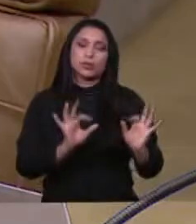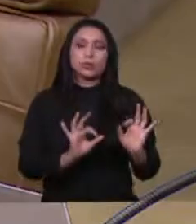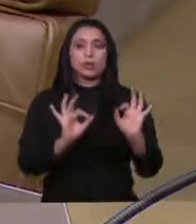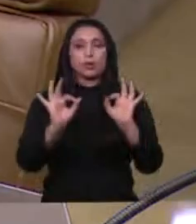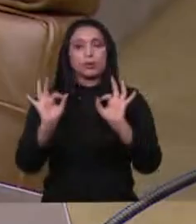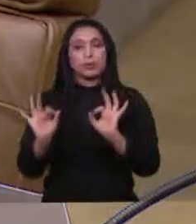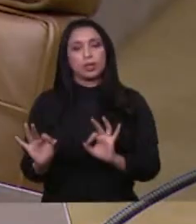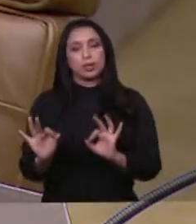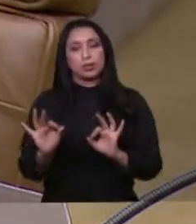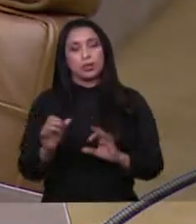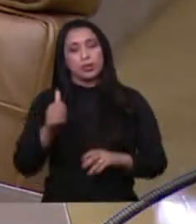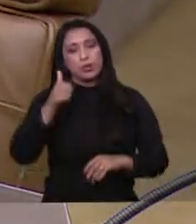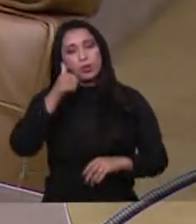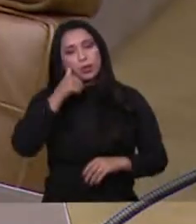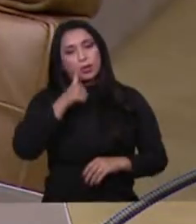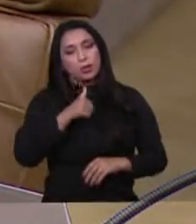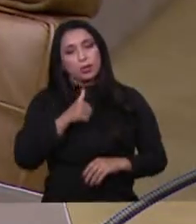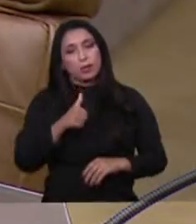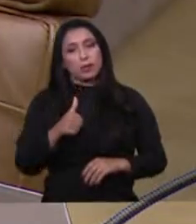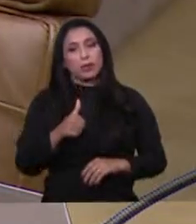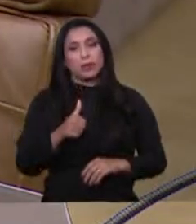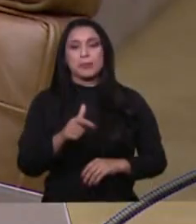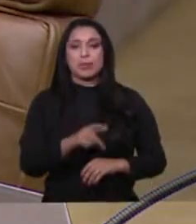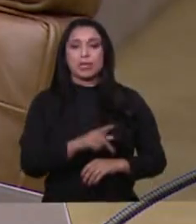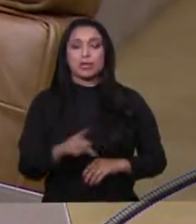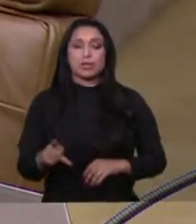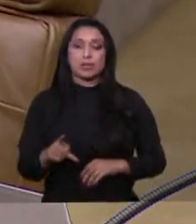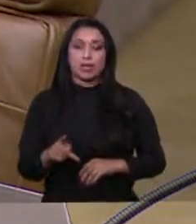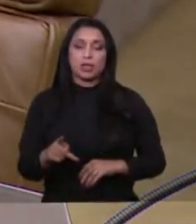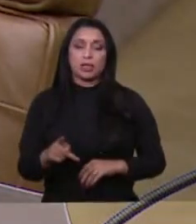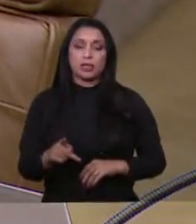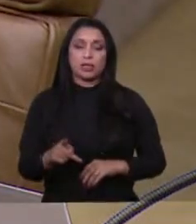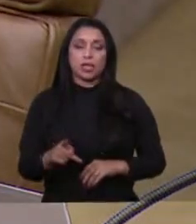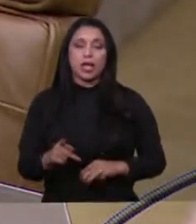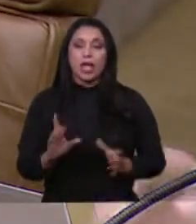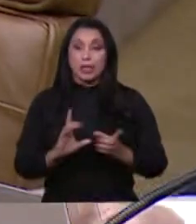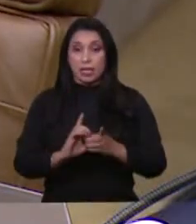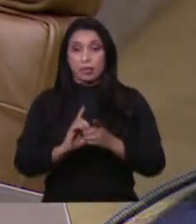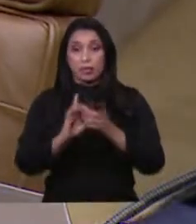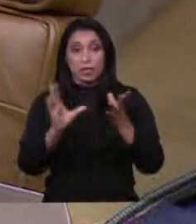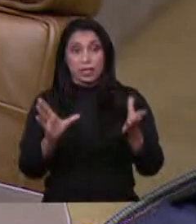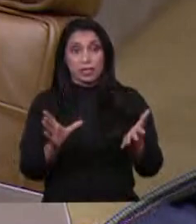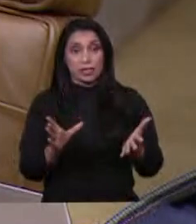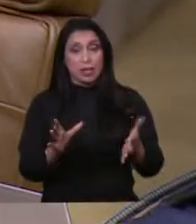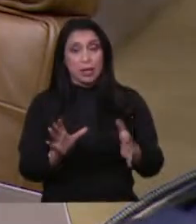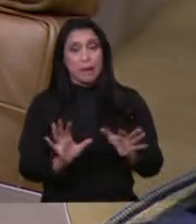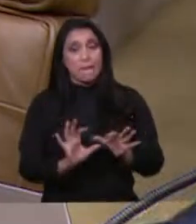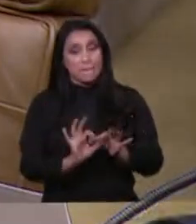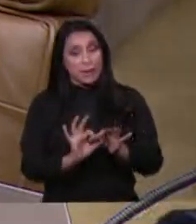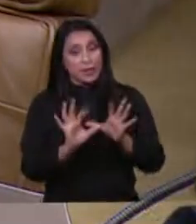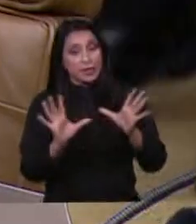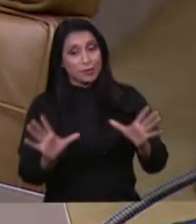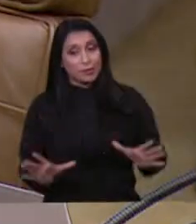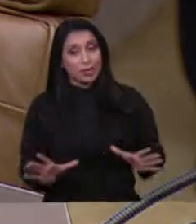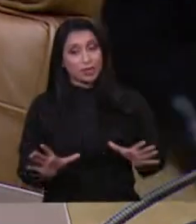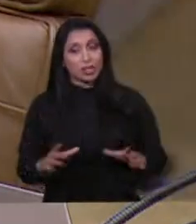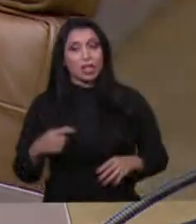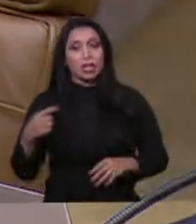Senhora Presidente, bendita democracia que permite que alguém que, mesmo nos odiando, pode,